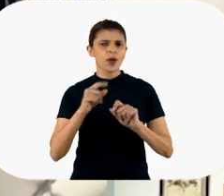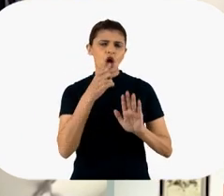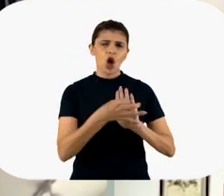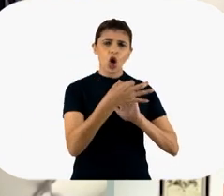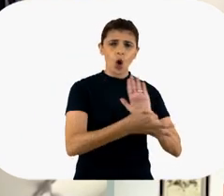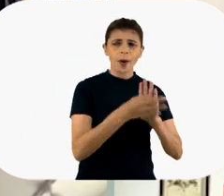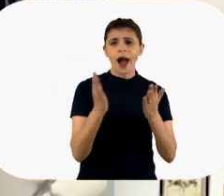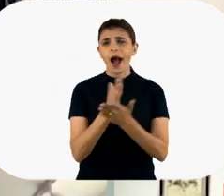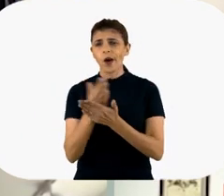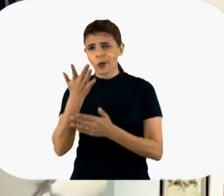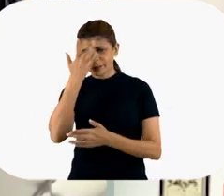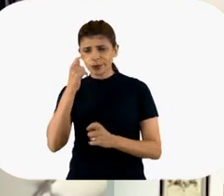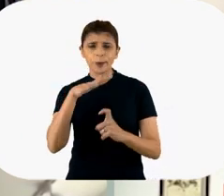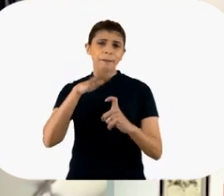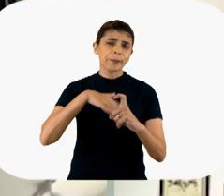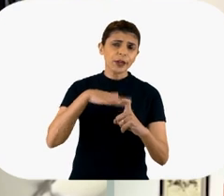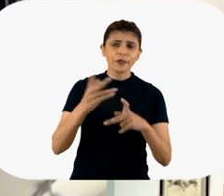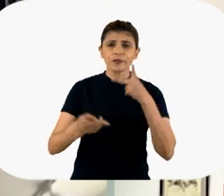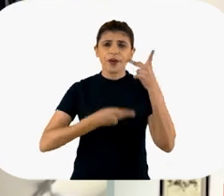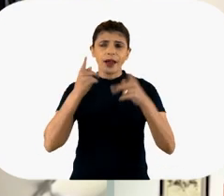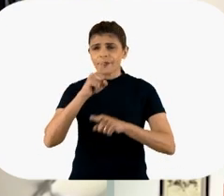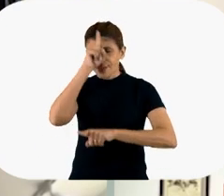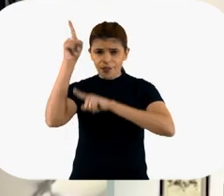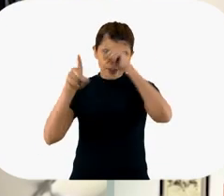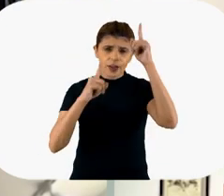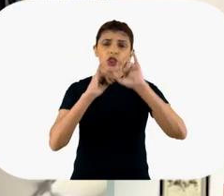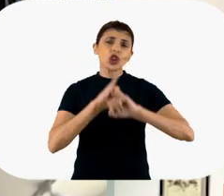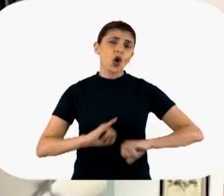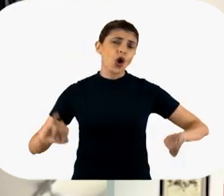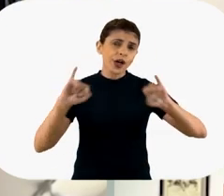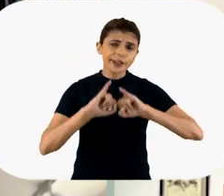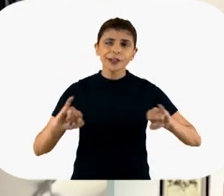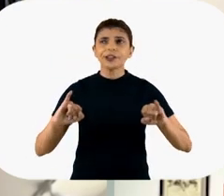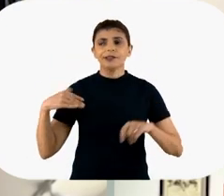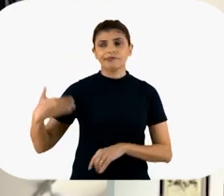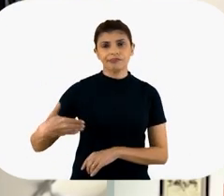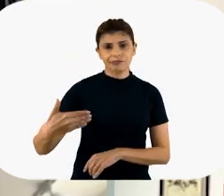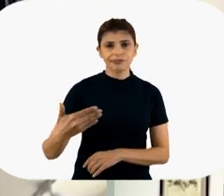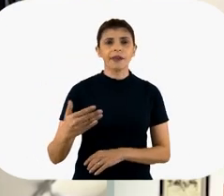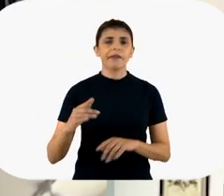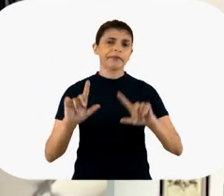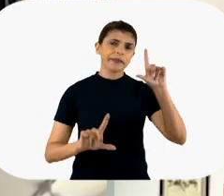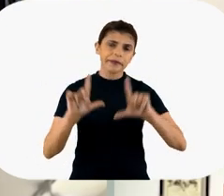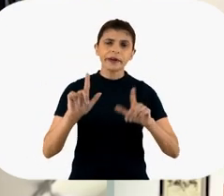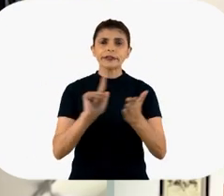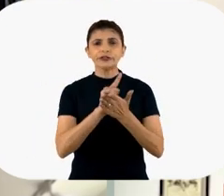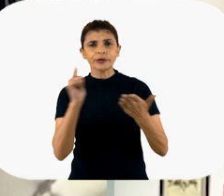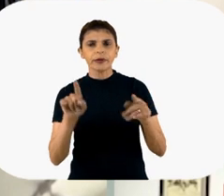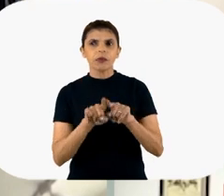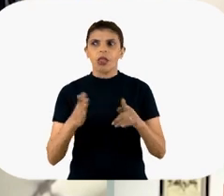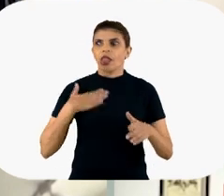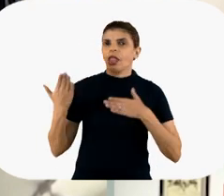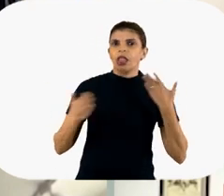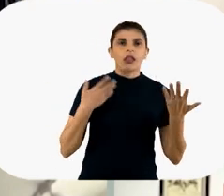muitos mitos que foram. A gente está cansado de ver notícias aí bombásticas nos últimos dias e tem sido até um